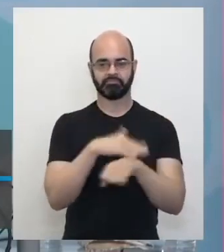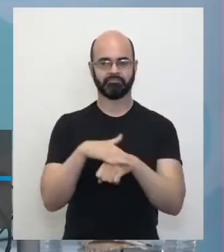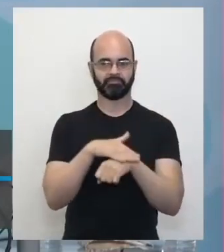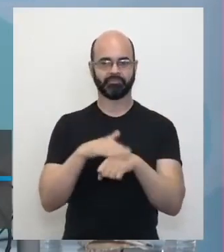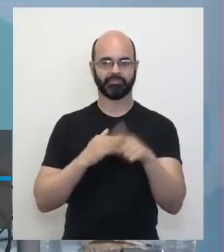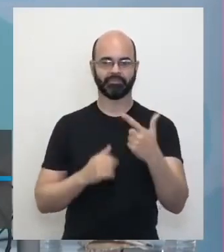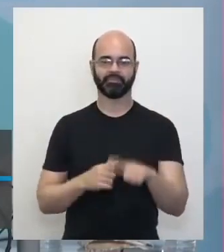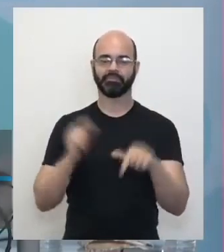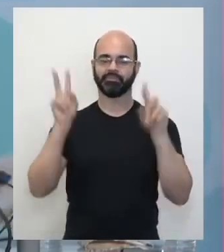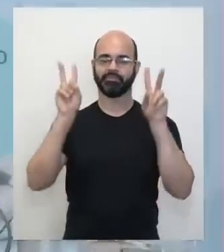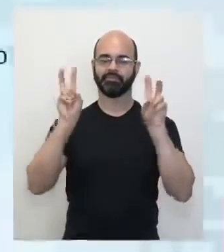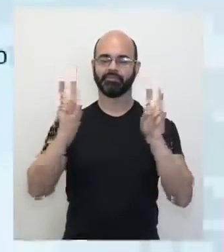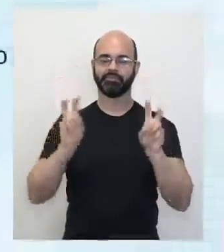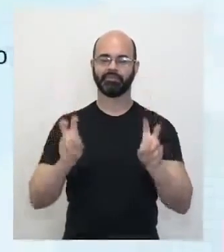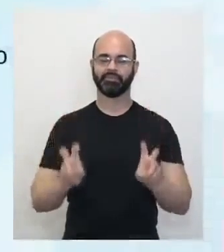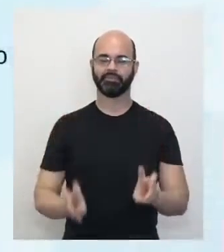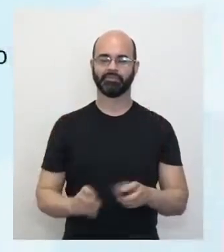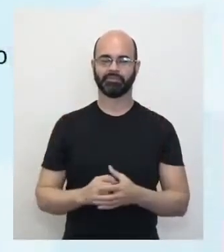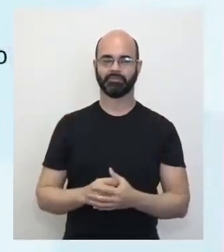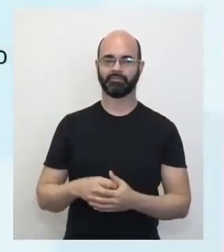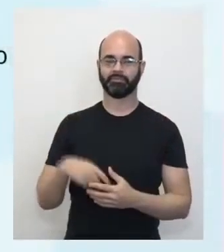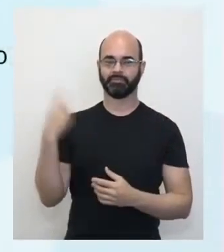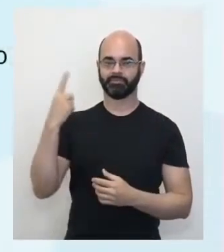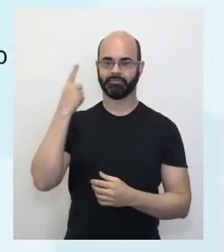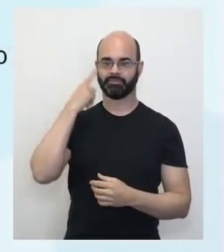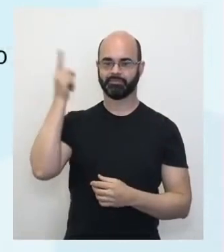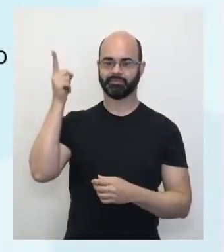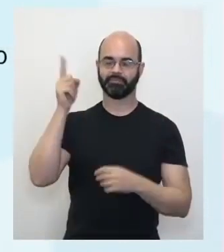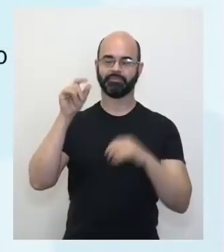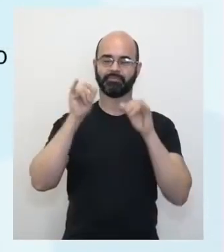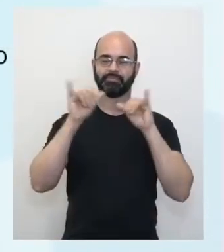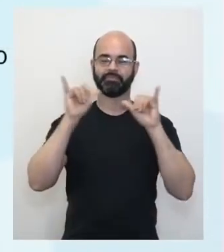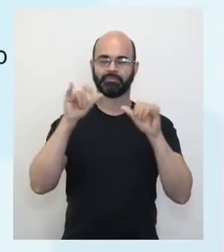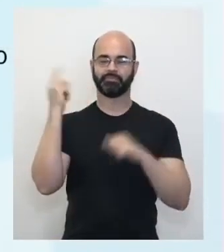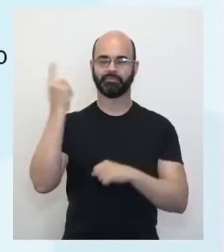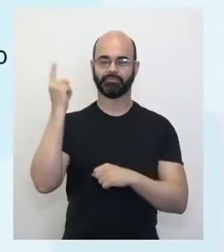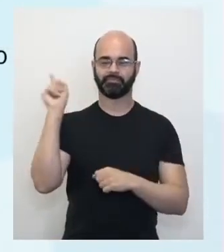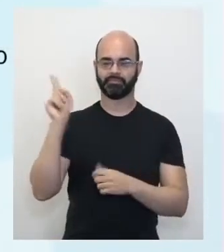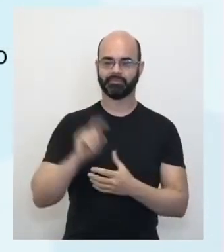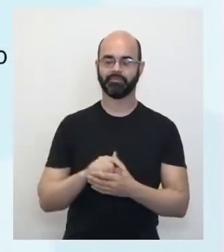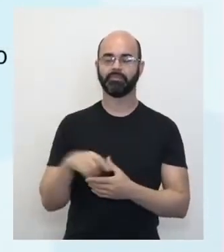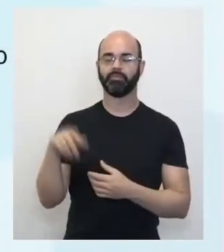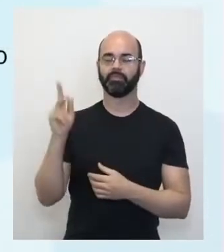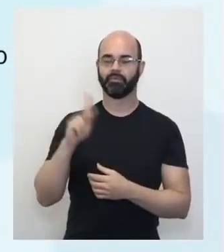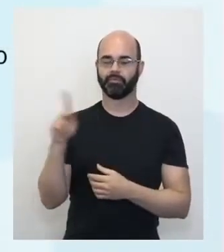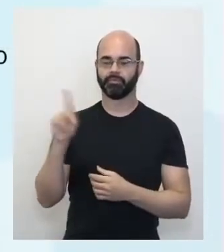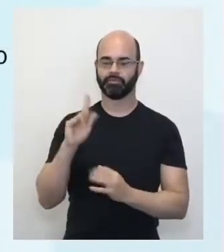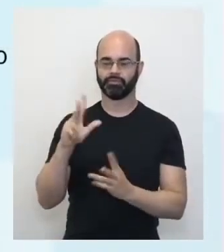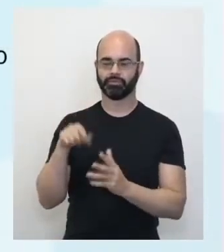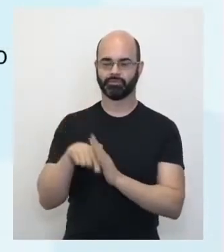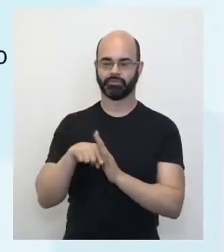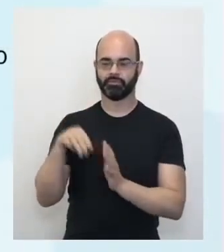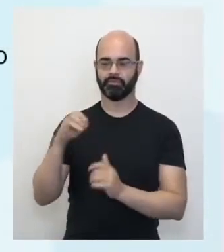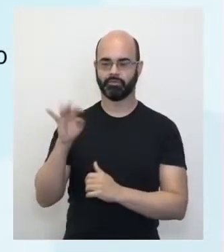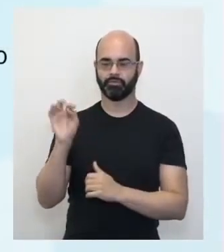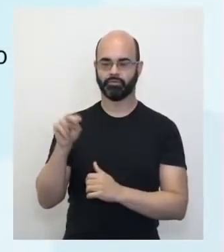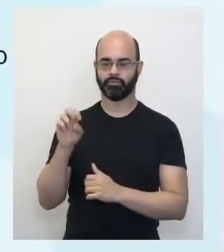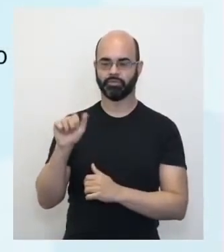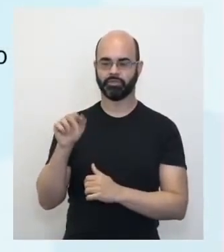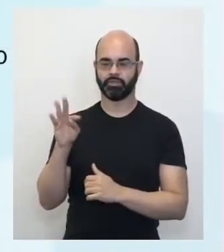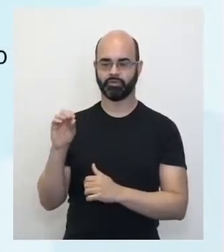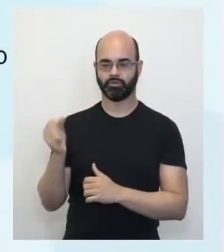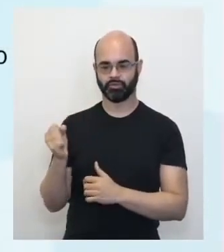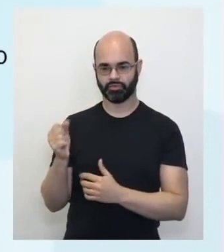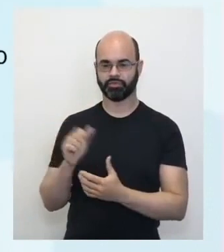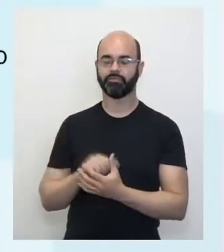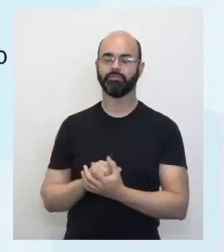sobre os títulos. Então, a primeira manchete, ela trata da homenagem, né, ao geógrafo e professor, né, o Milton Santos. A segunda